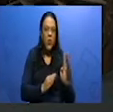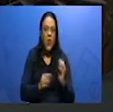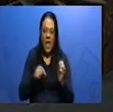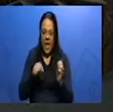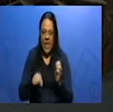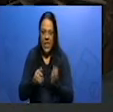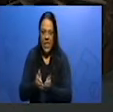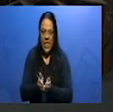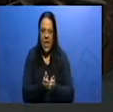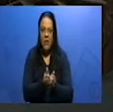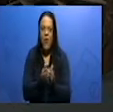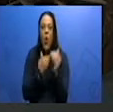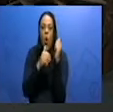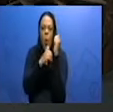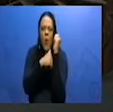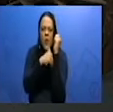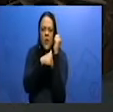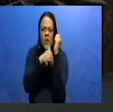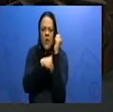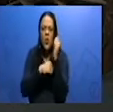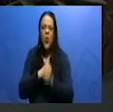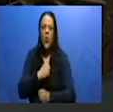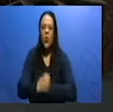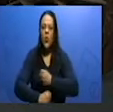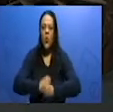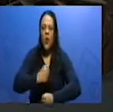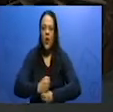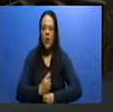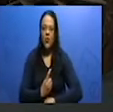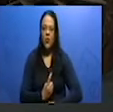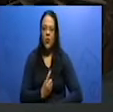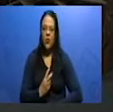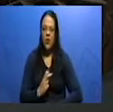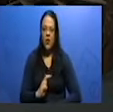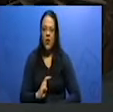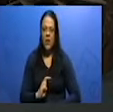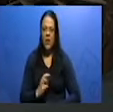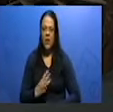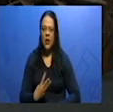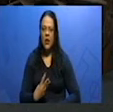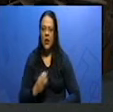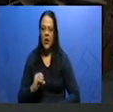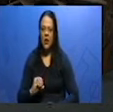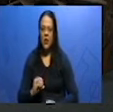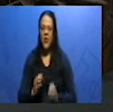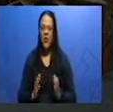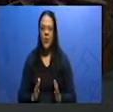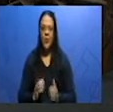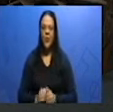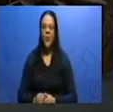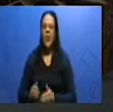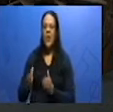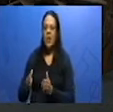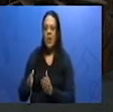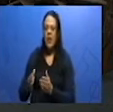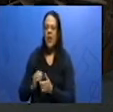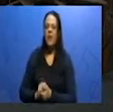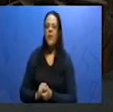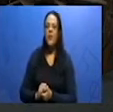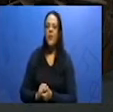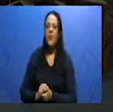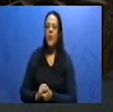em 1538. Chegadas dos jesuítas, lembra aquela ordem? É uma